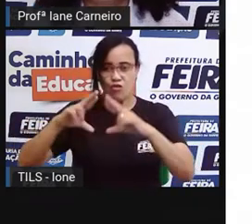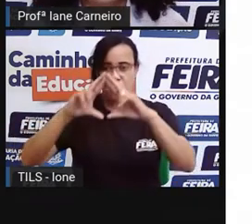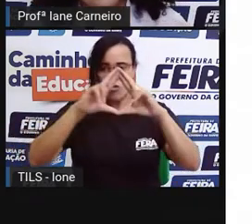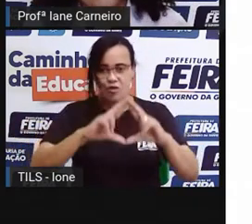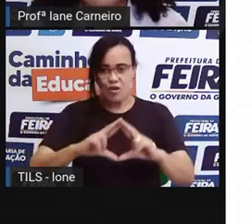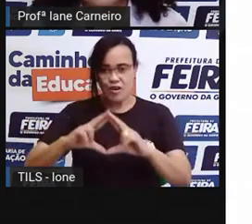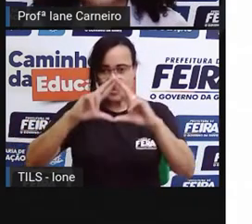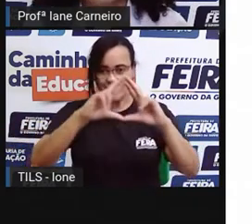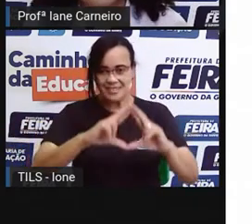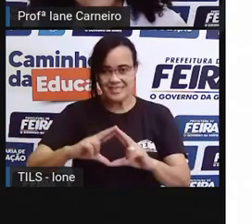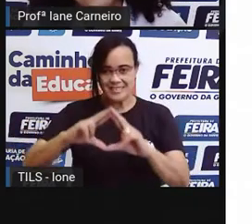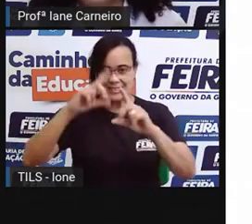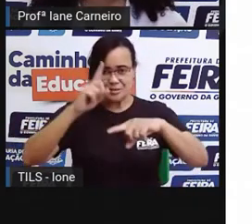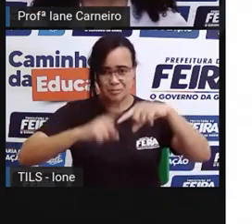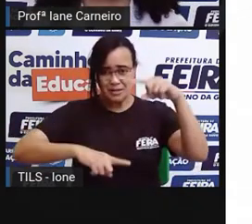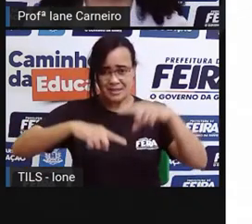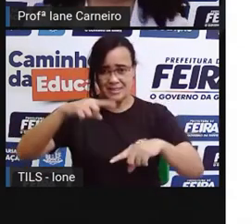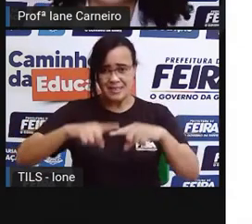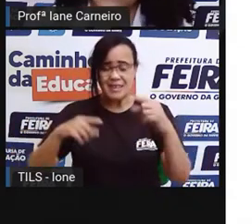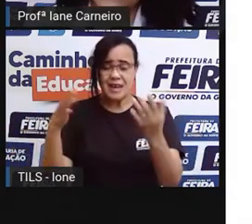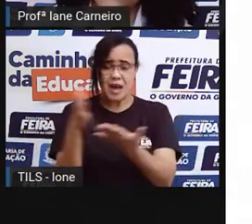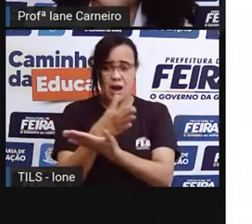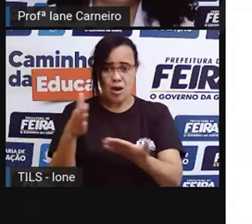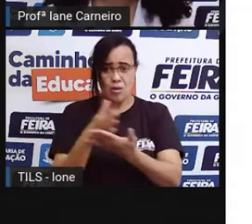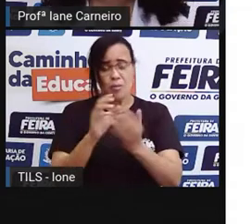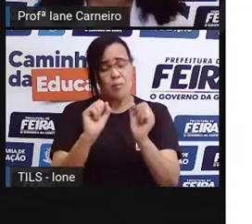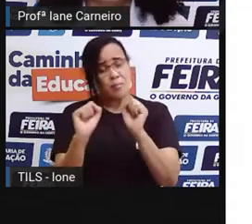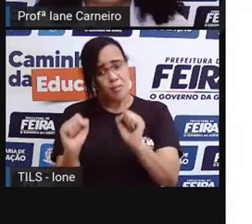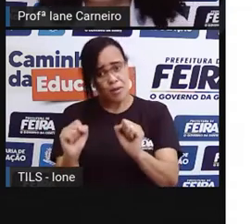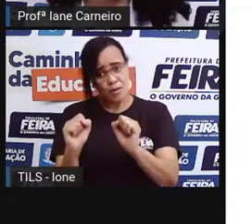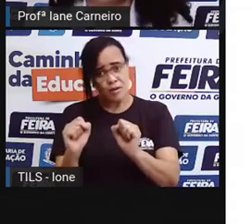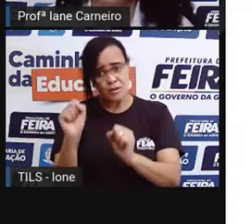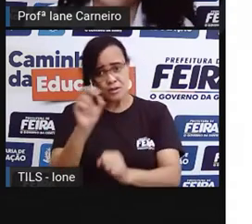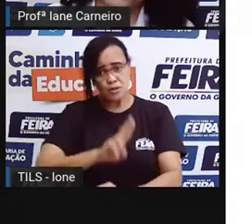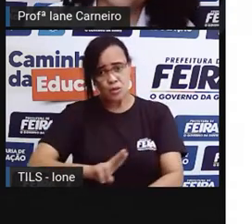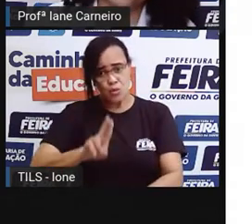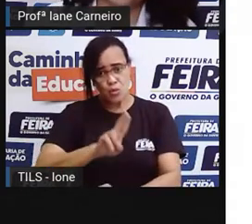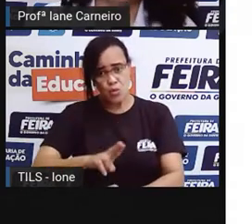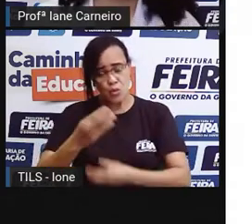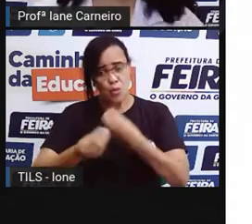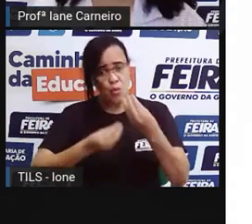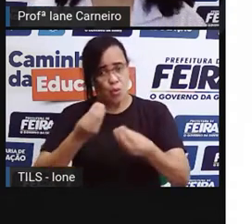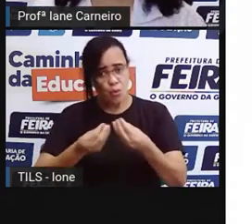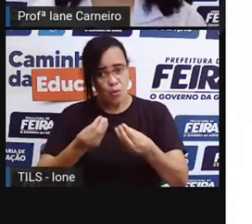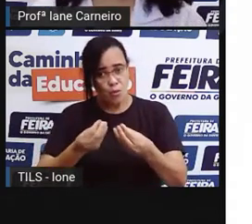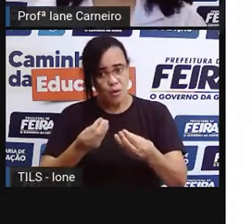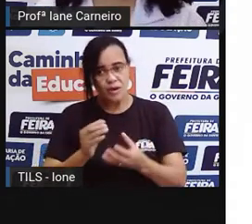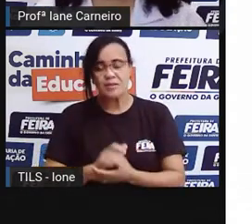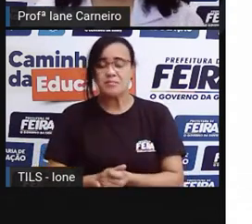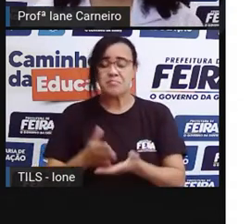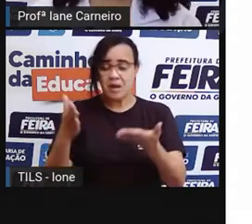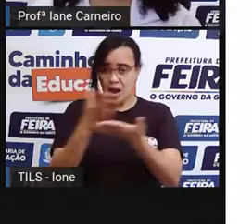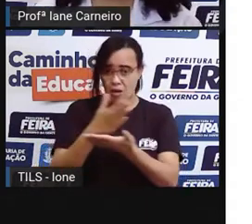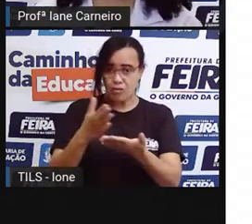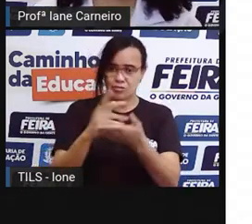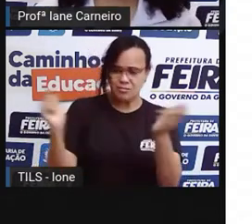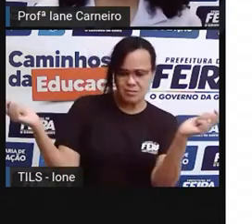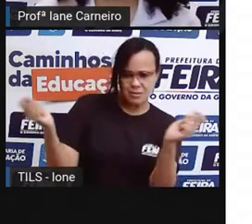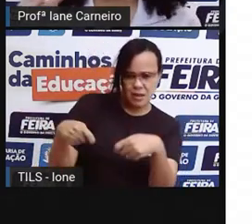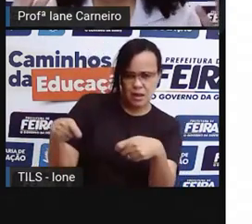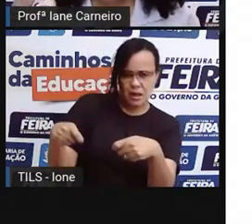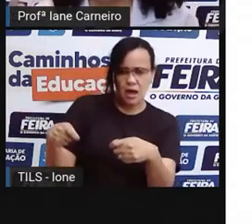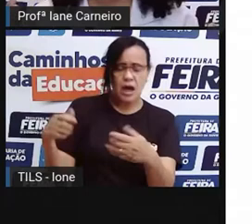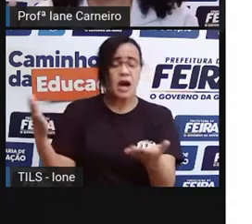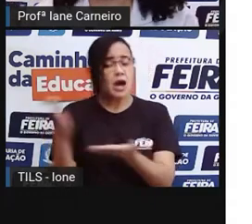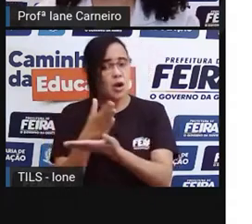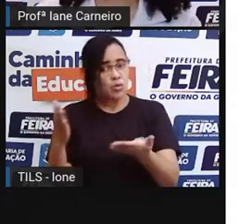tem material, né, que pode ser reciclado, tem material que não pode, né? E aí a prof explicou para vocês os